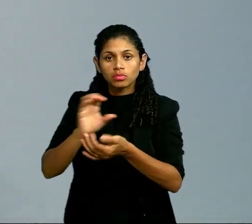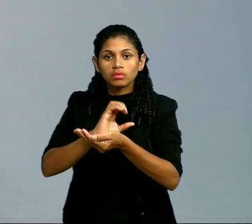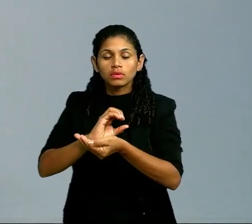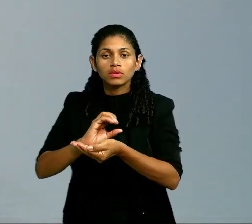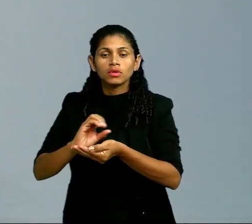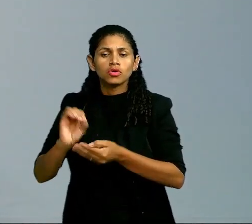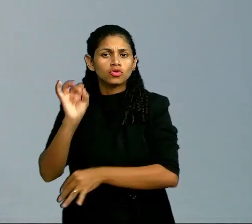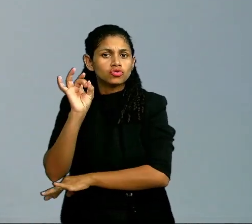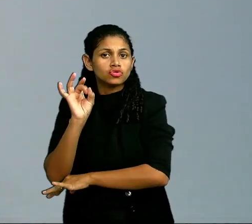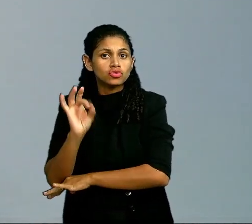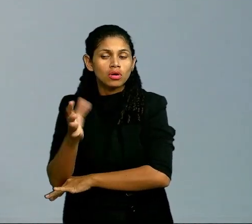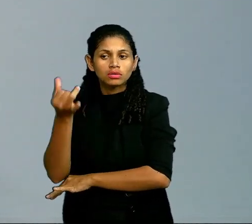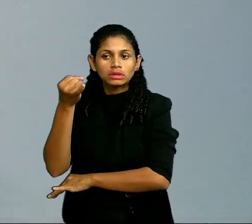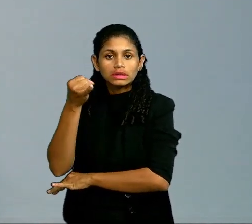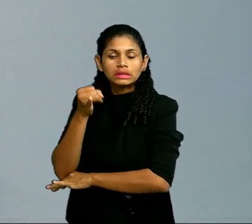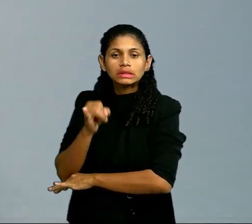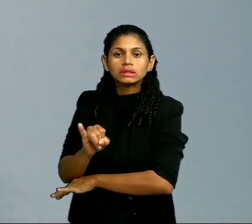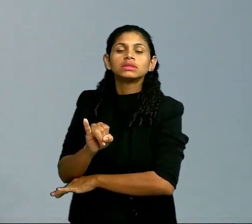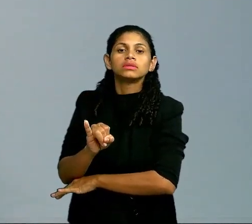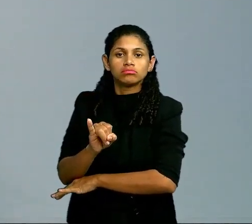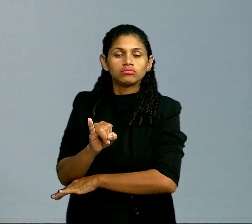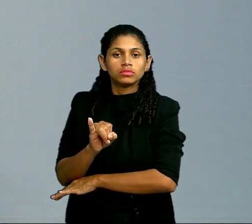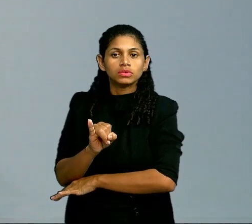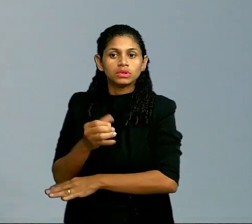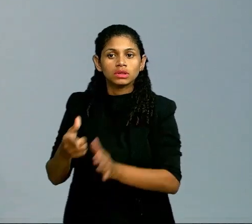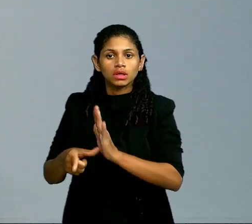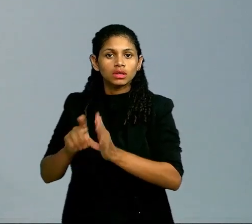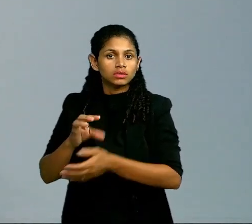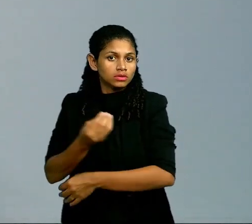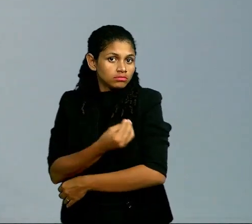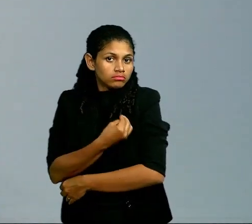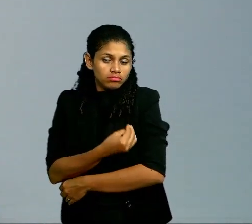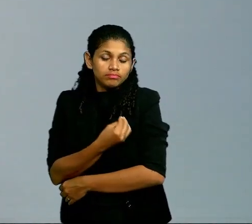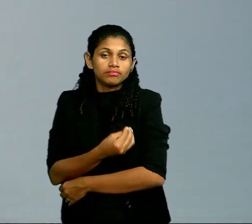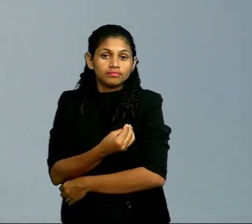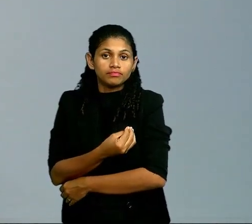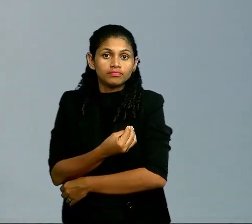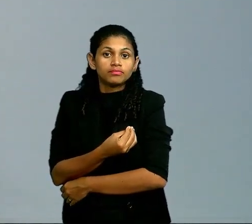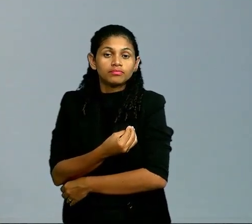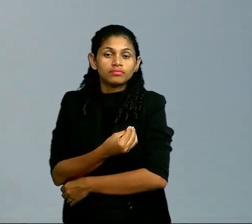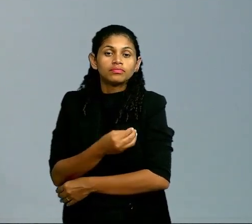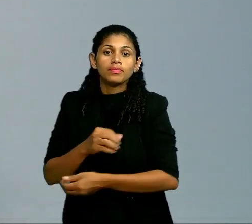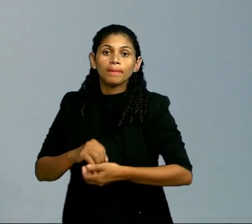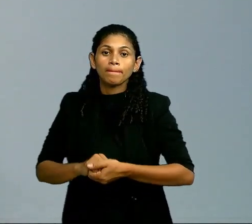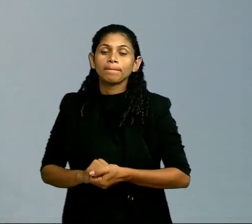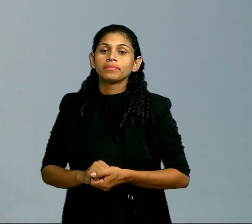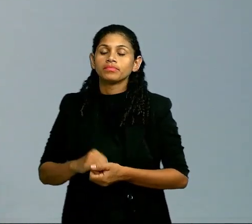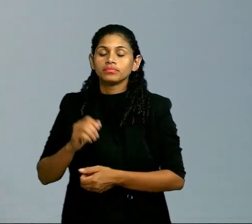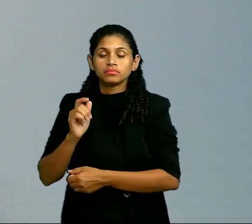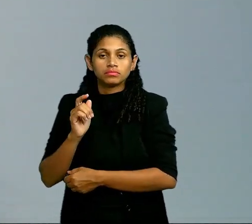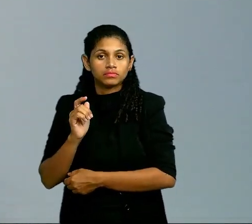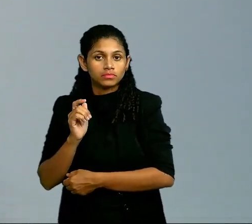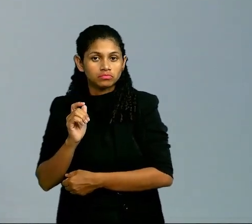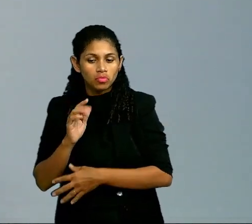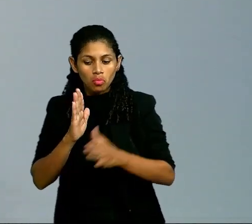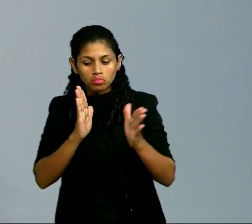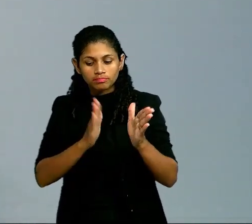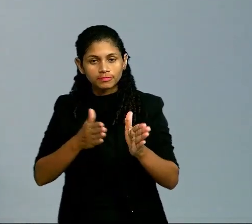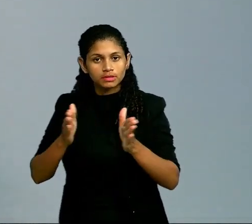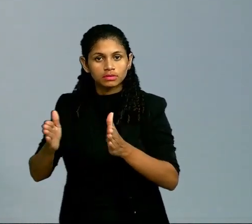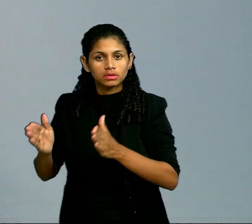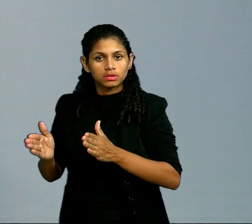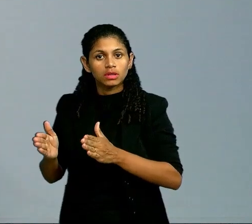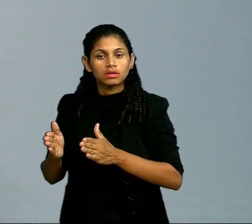orgânico se ele fosse considerado um composto vivo, se algum dia esse composto tivesse exercido um processo de